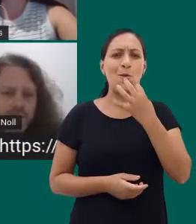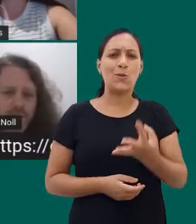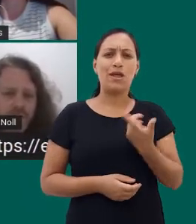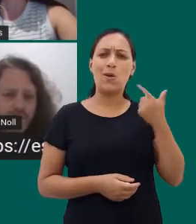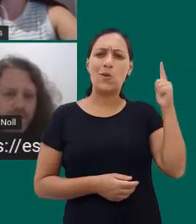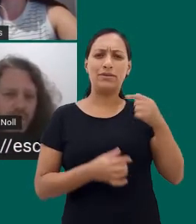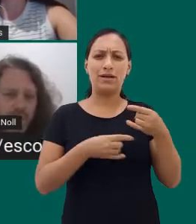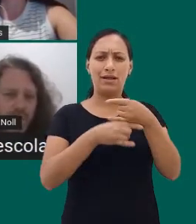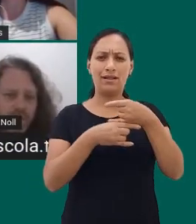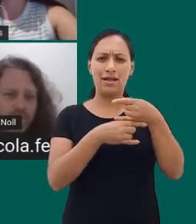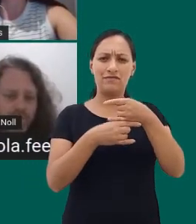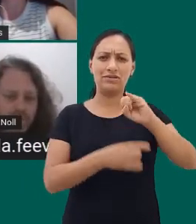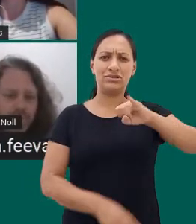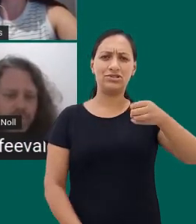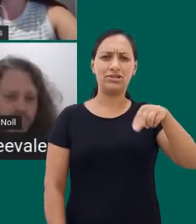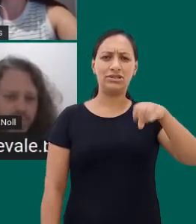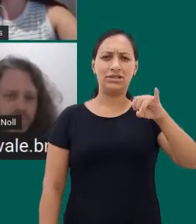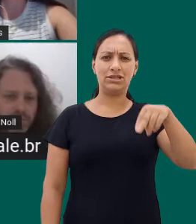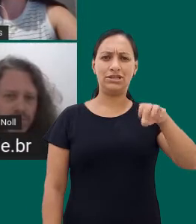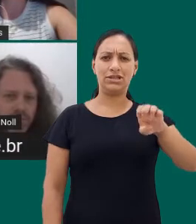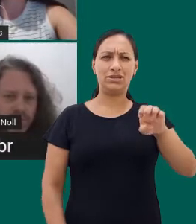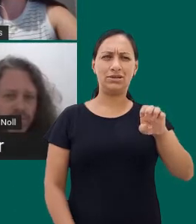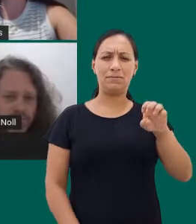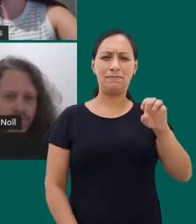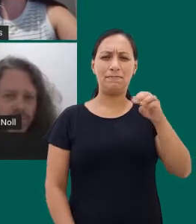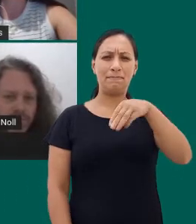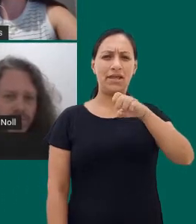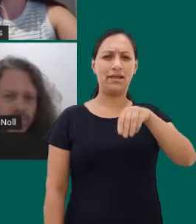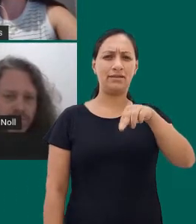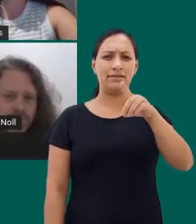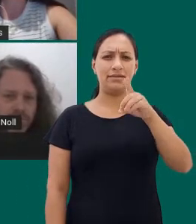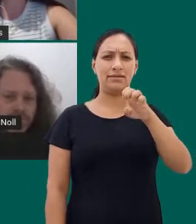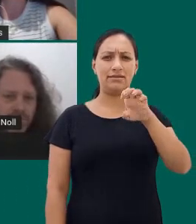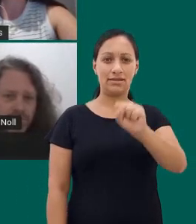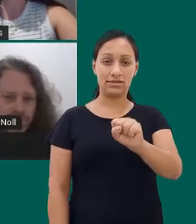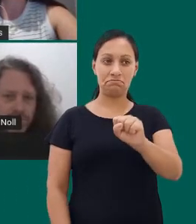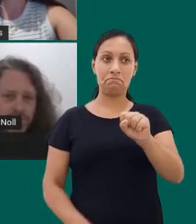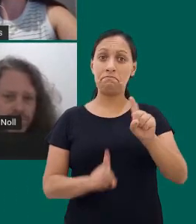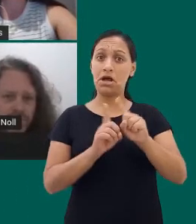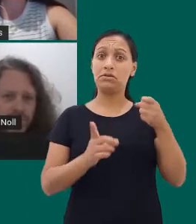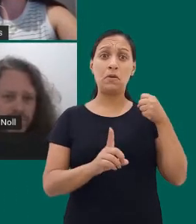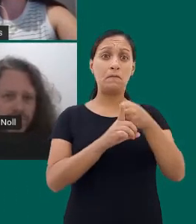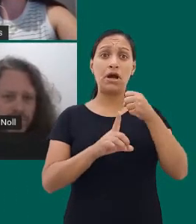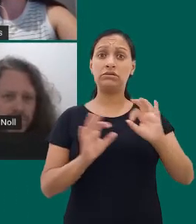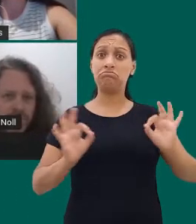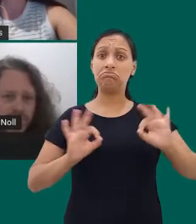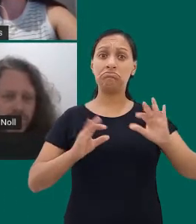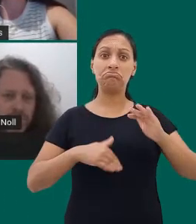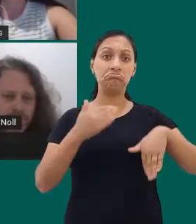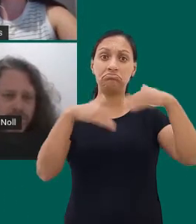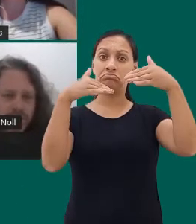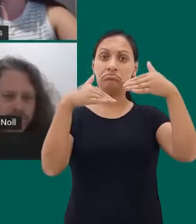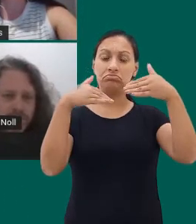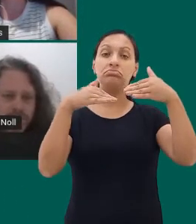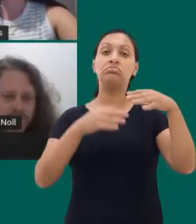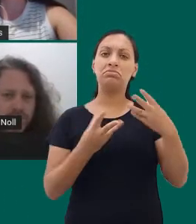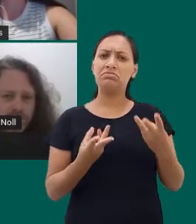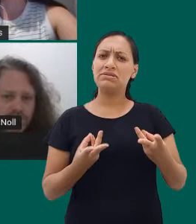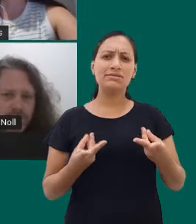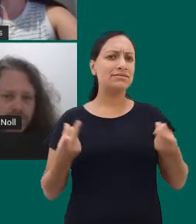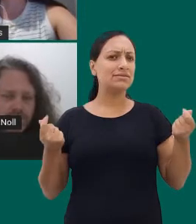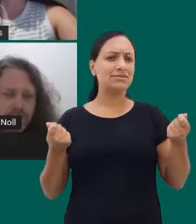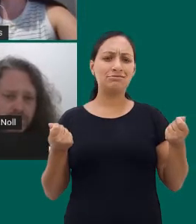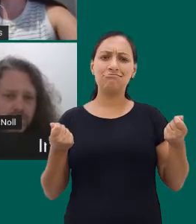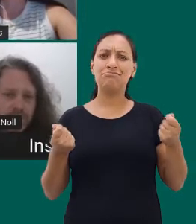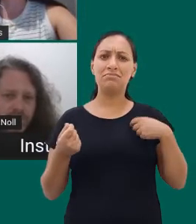live, acho que com a Janine, com o Mendes, isso não impacta em nada o desenvolvimento, né? Isso que é sensacional na minha visão,